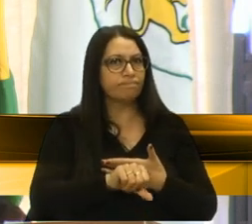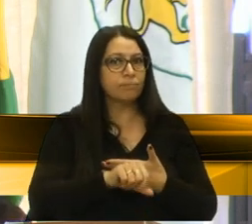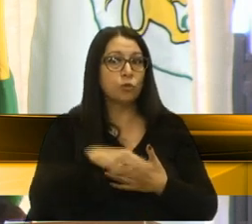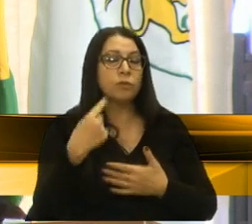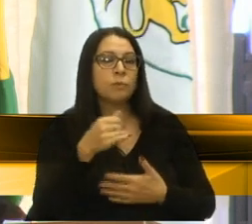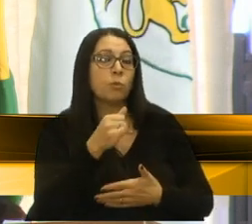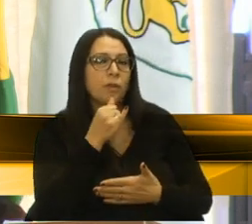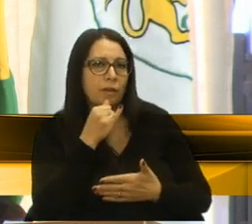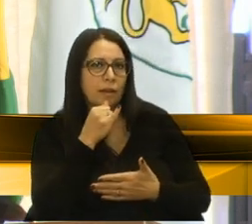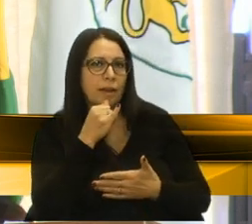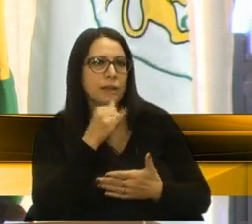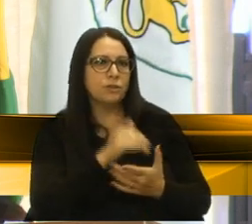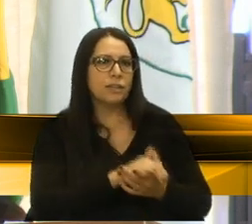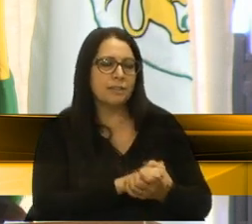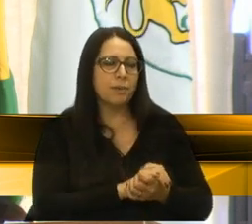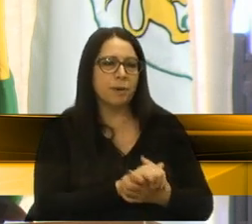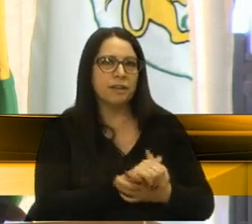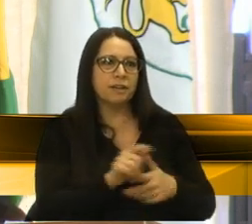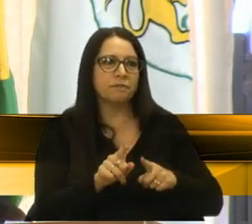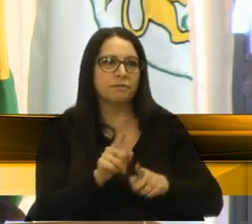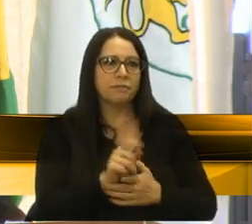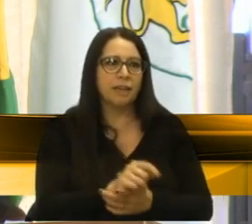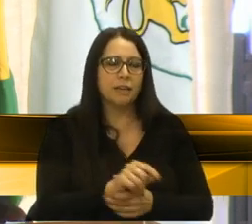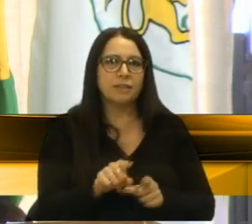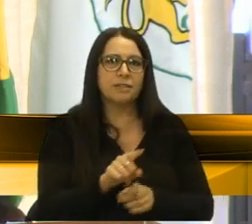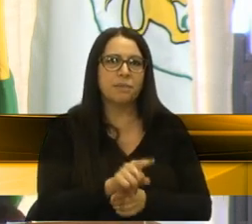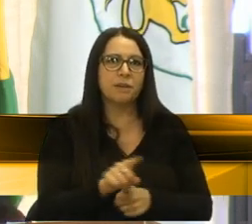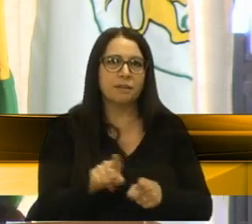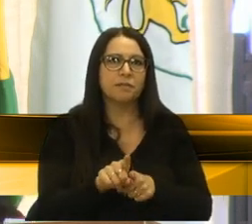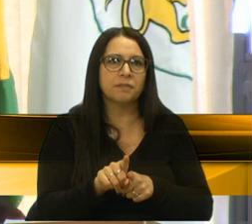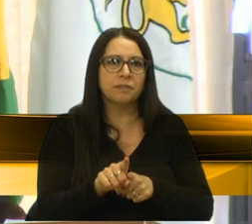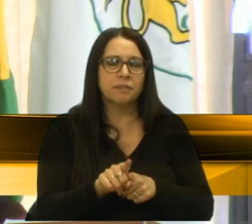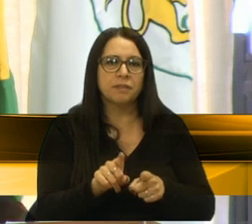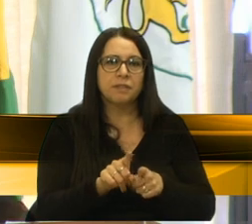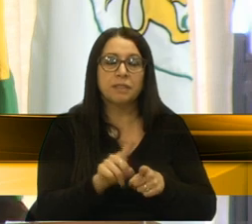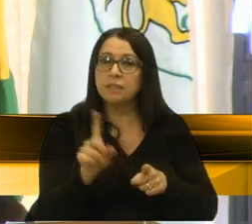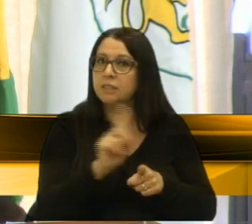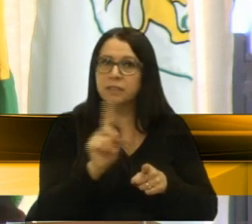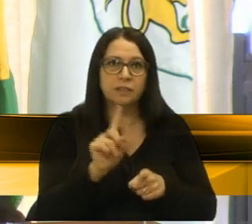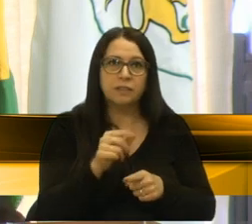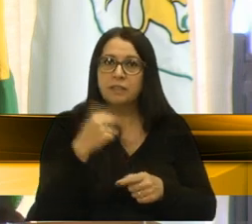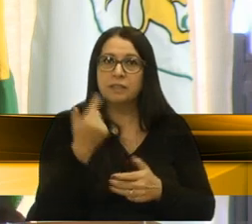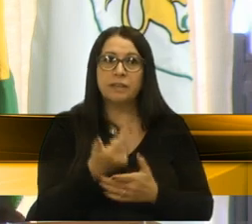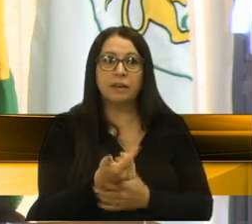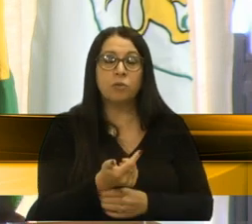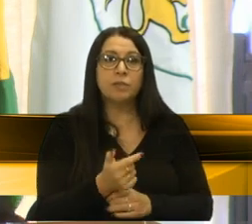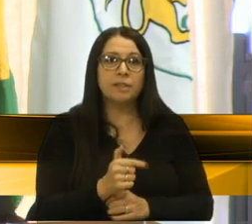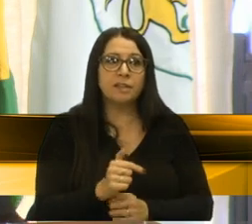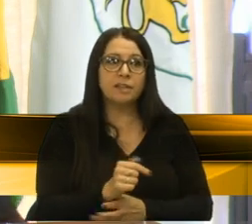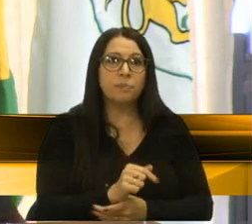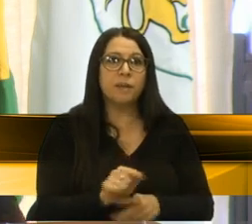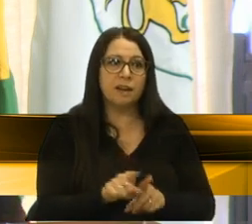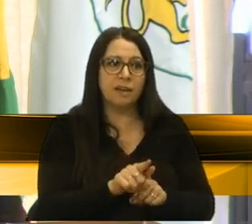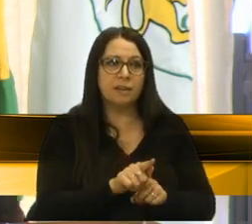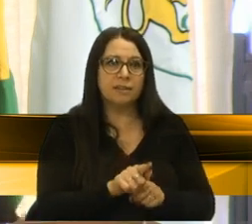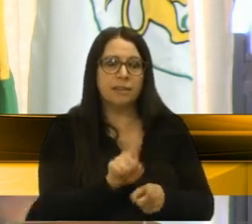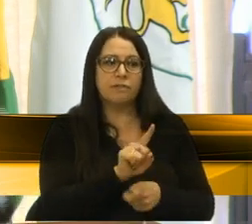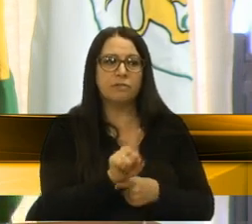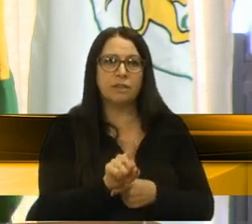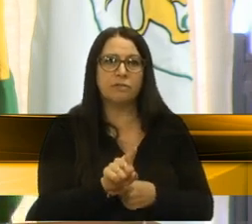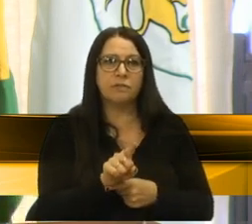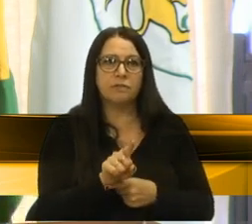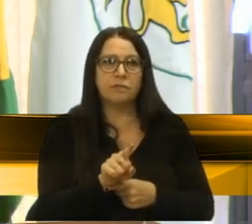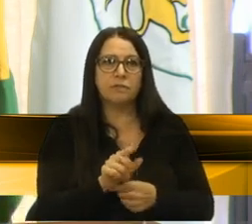teste. Mas, se não der nada, passou batido. E não vai ser considerado como um caso